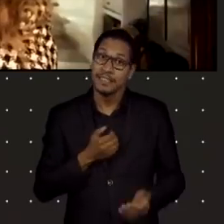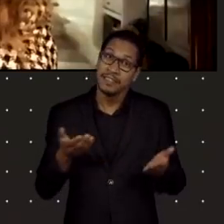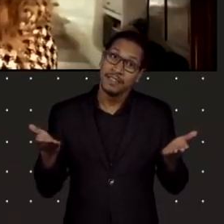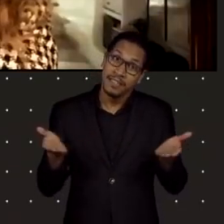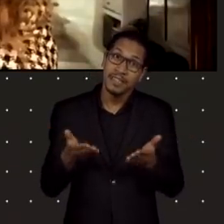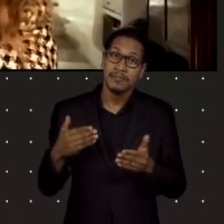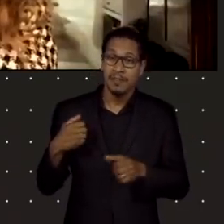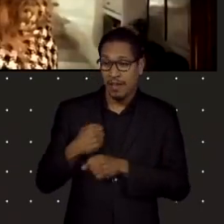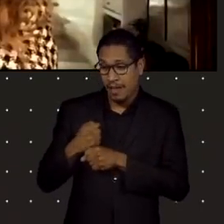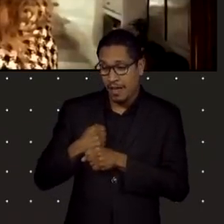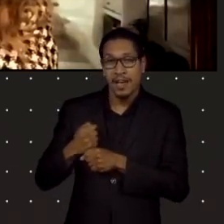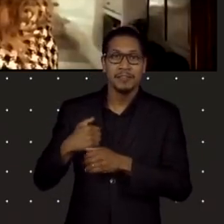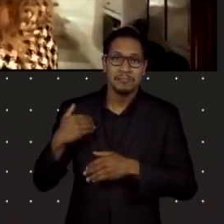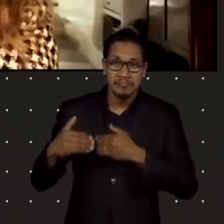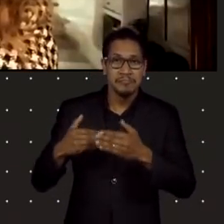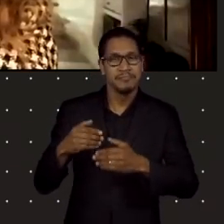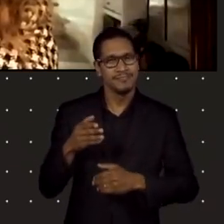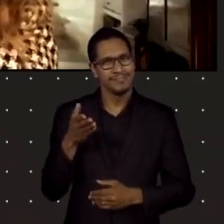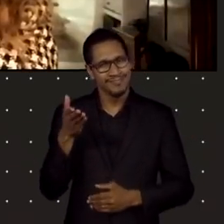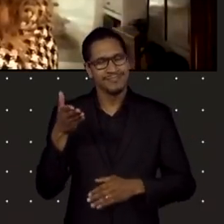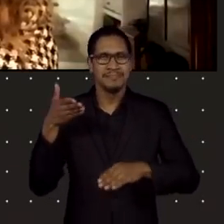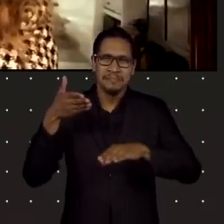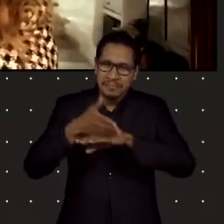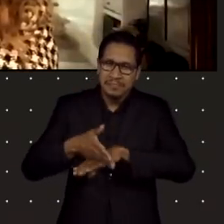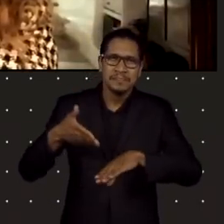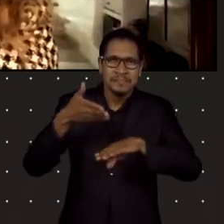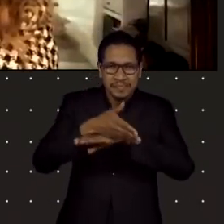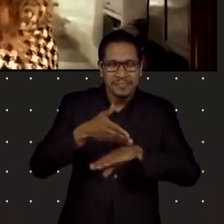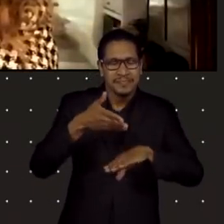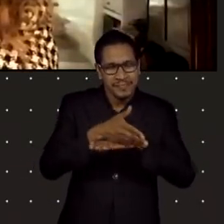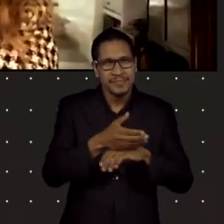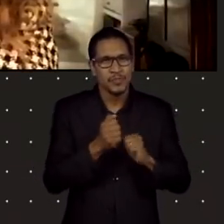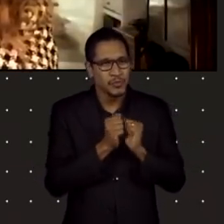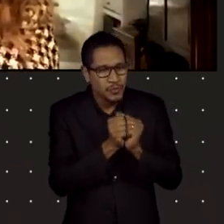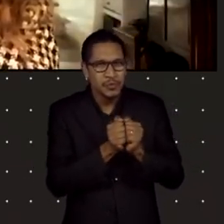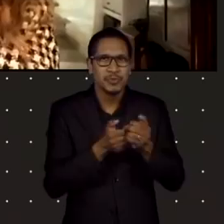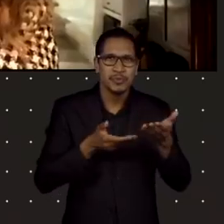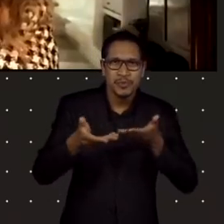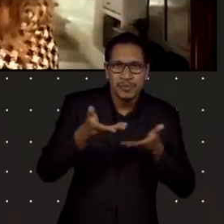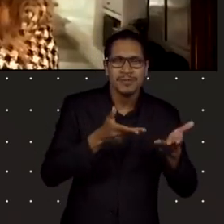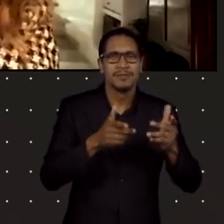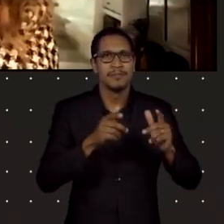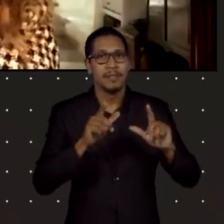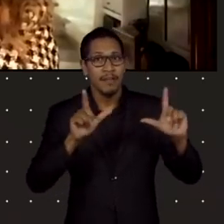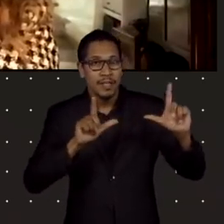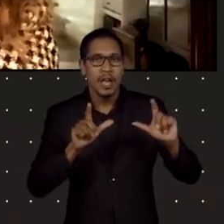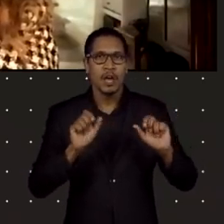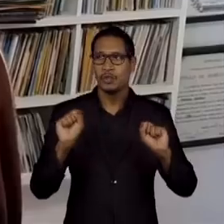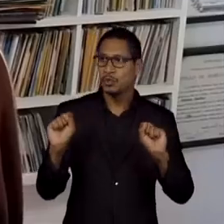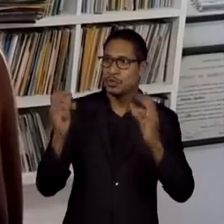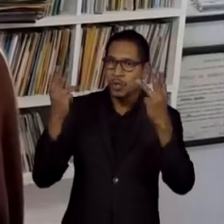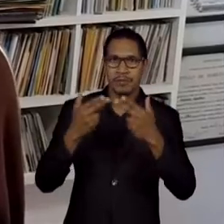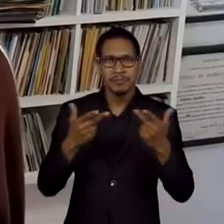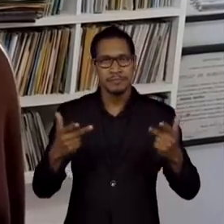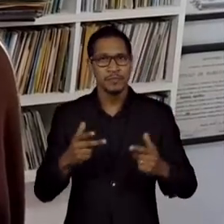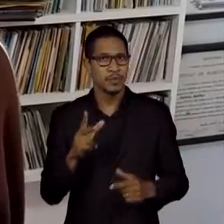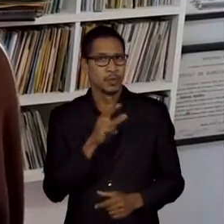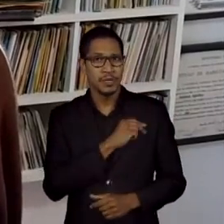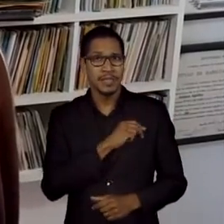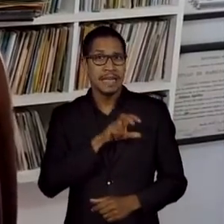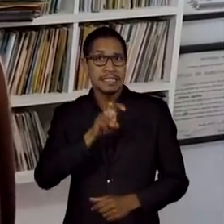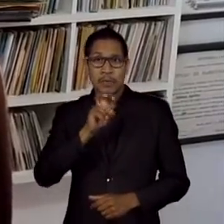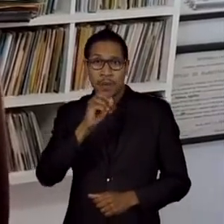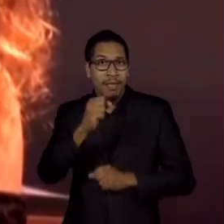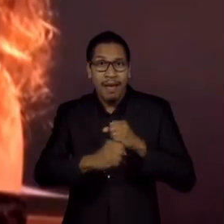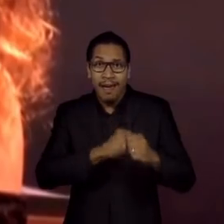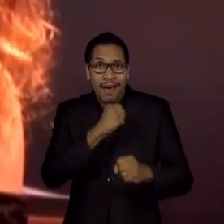do tempo, você participou muito dos meus programas, shows, enfim. 50 anos de Jovem Guarda, participamos